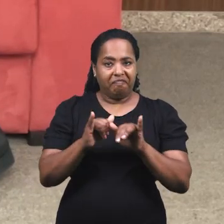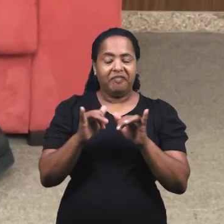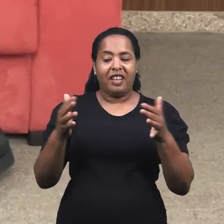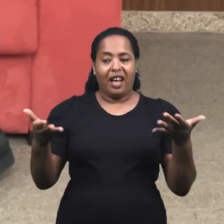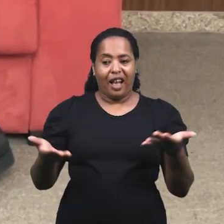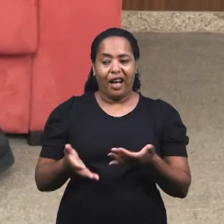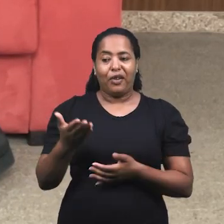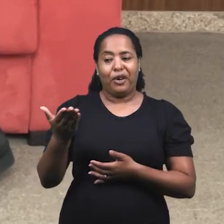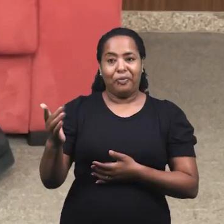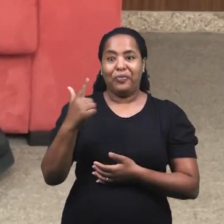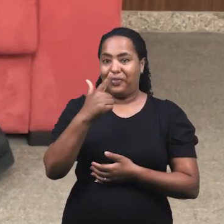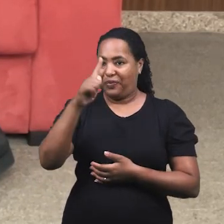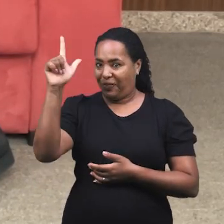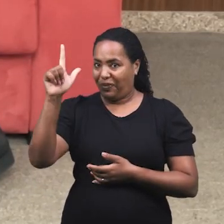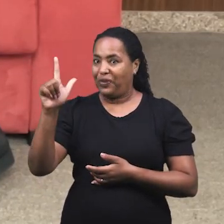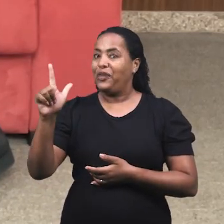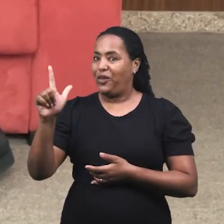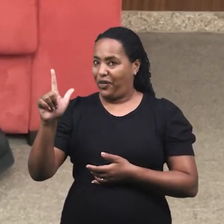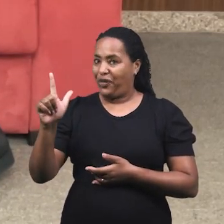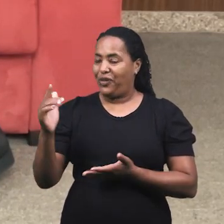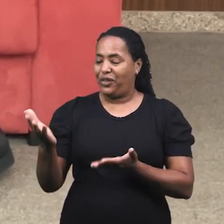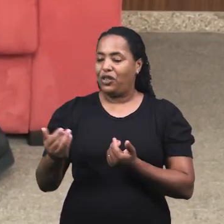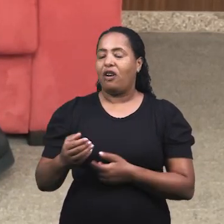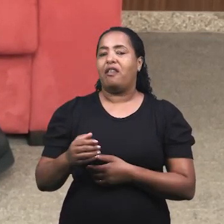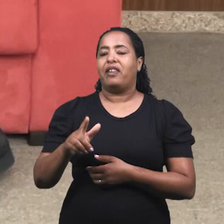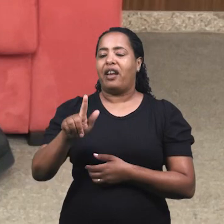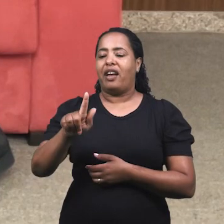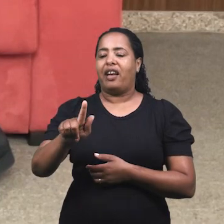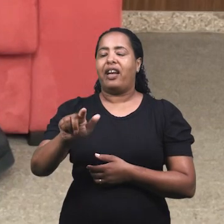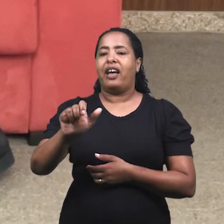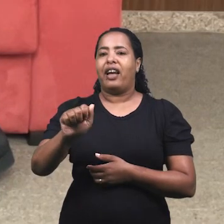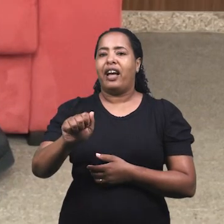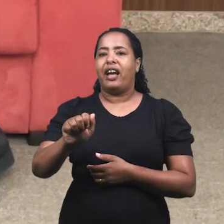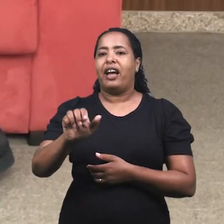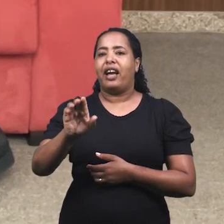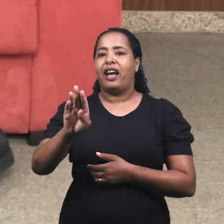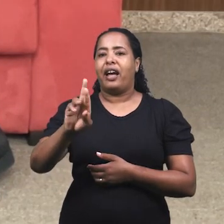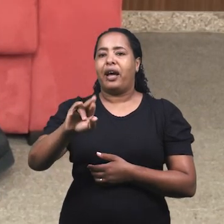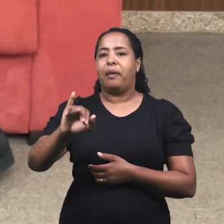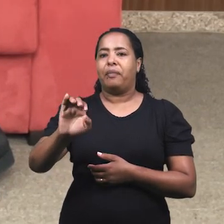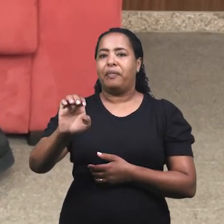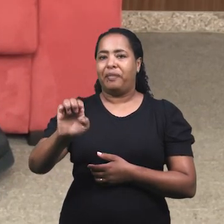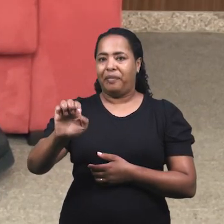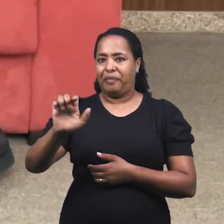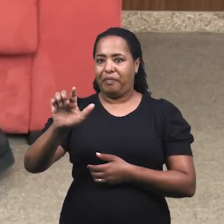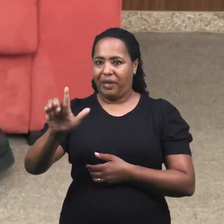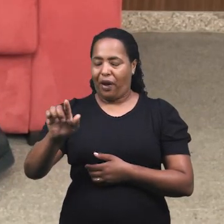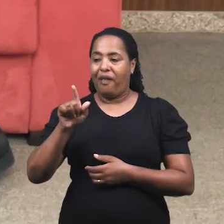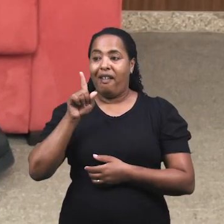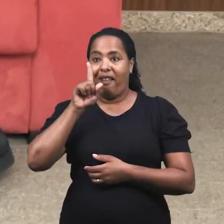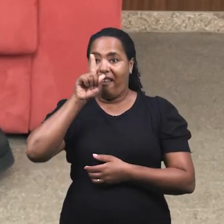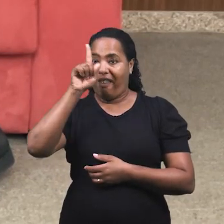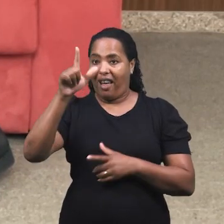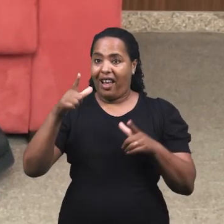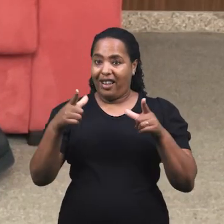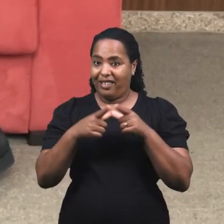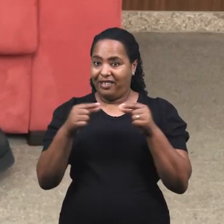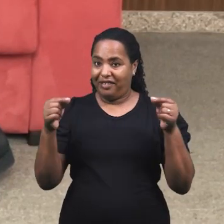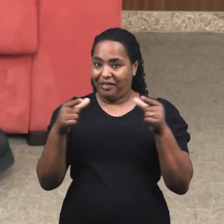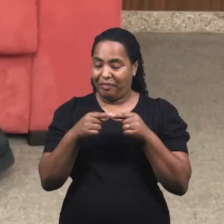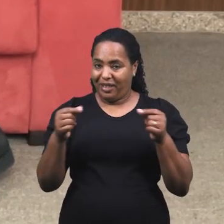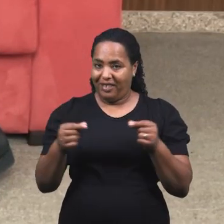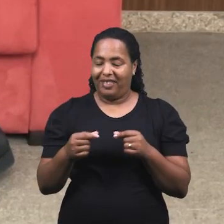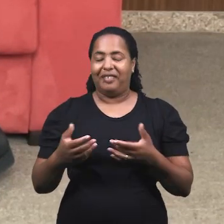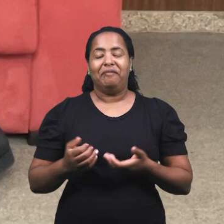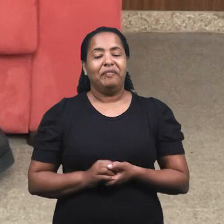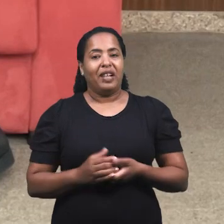E conforme havia anunciado antes, agora nós temos conosco aqui um outro jovem. É o Gabriel Benjamin, ele é de Brasília, do